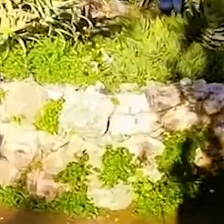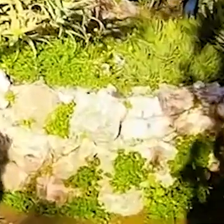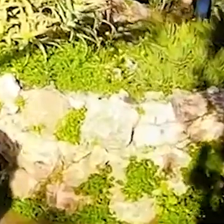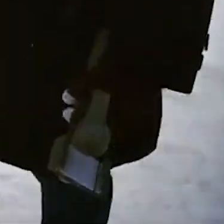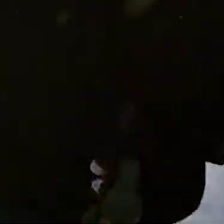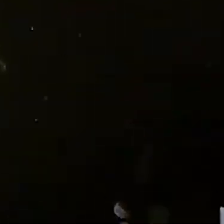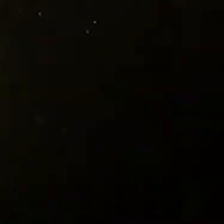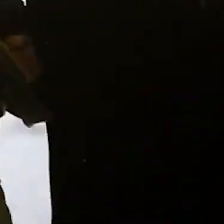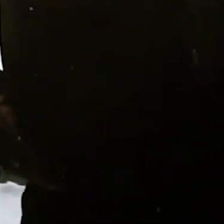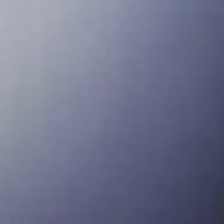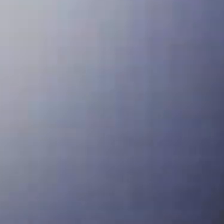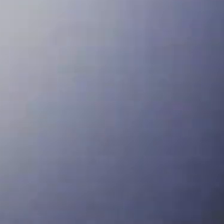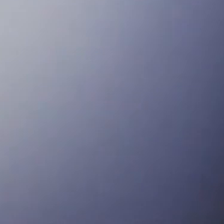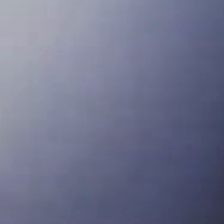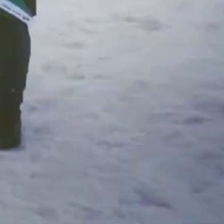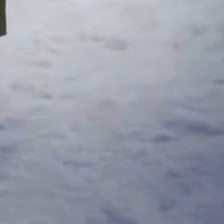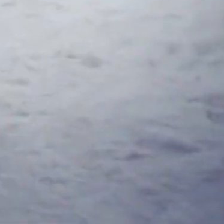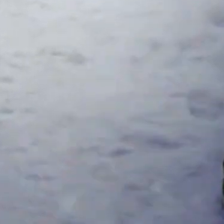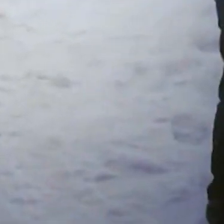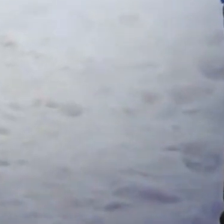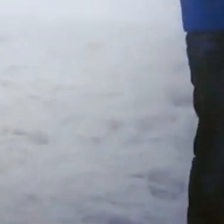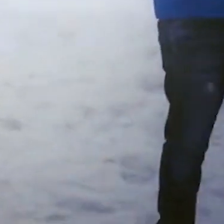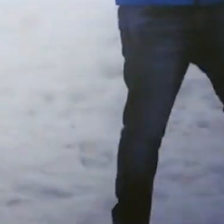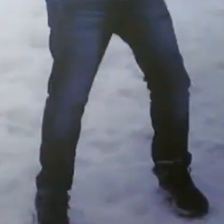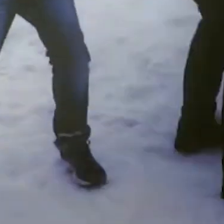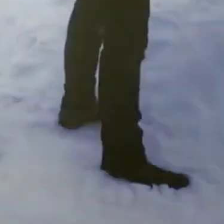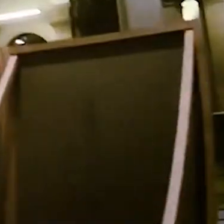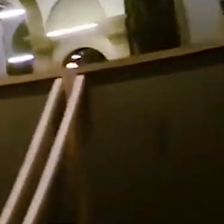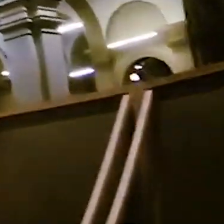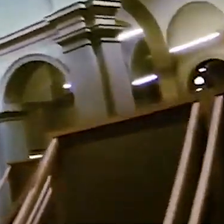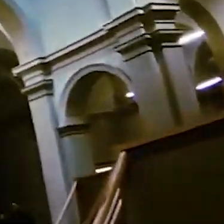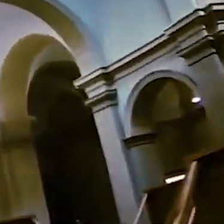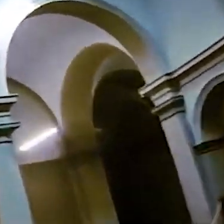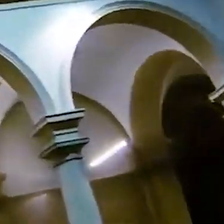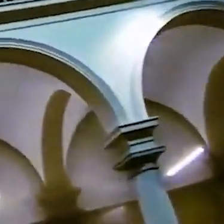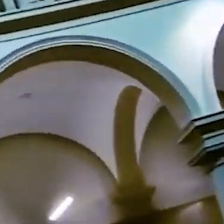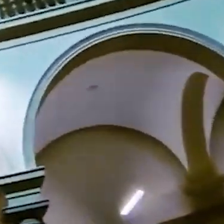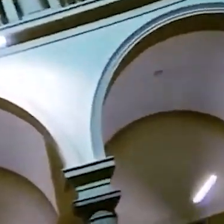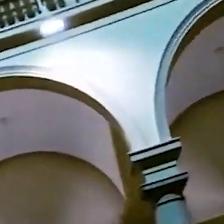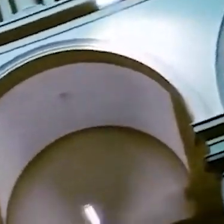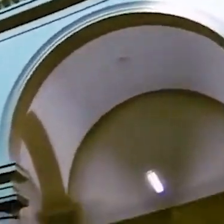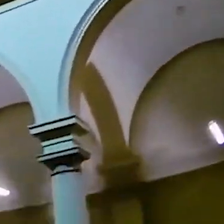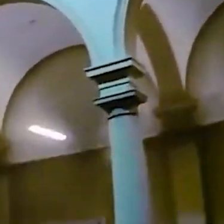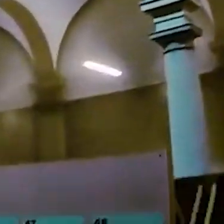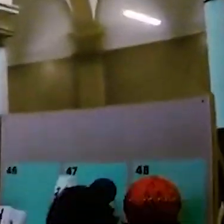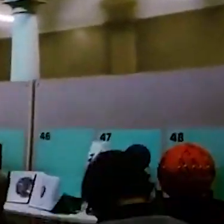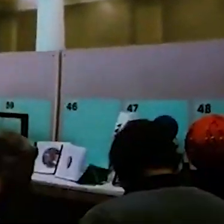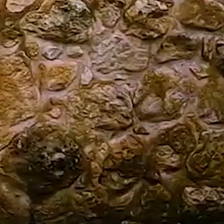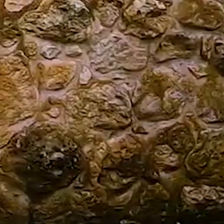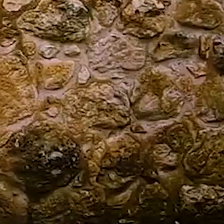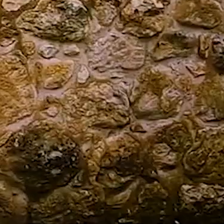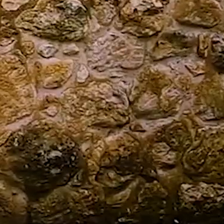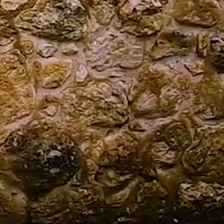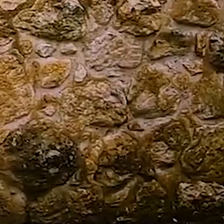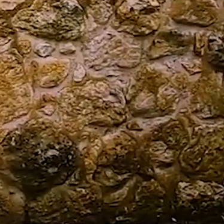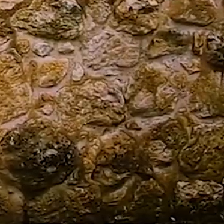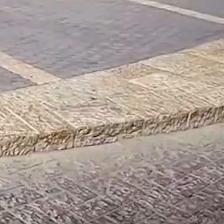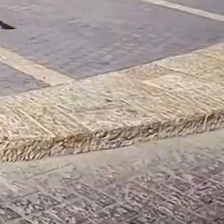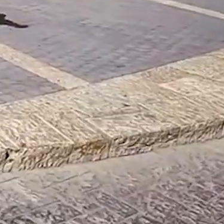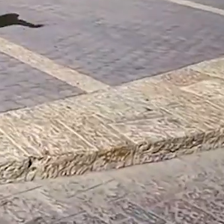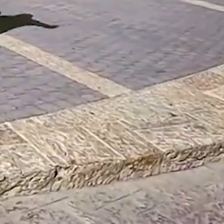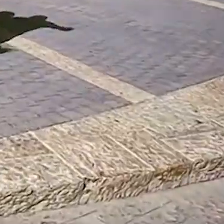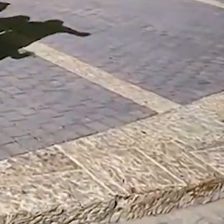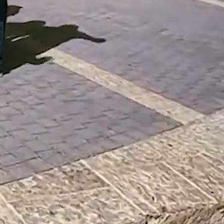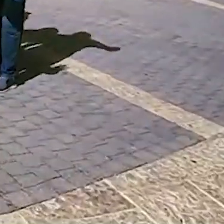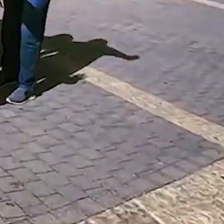jardins, rios, mares, museus, templos, ruínas e construções milenares inesquecíveis.